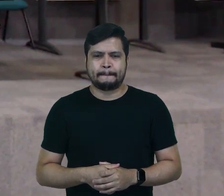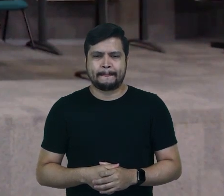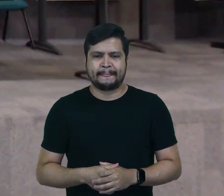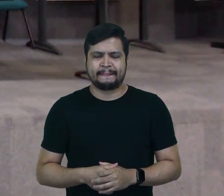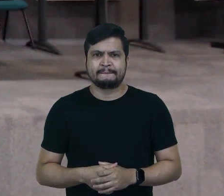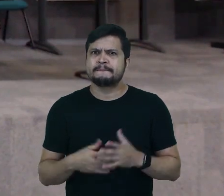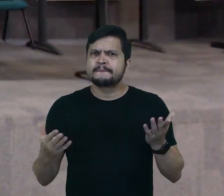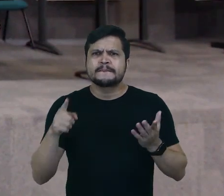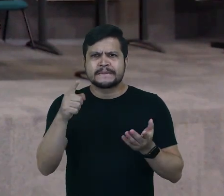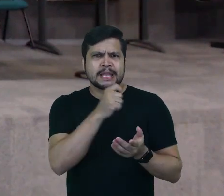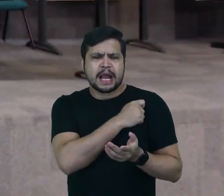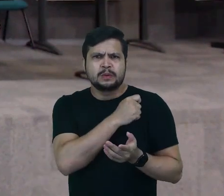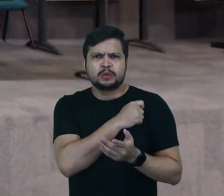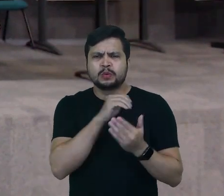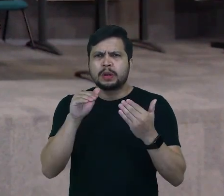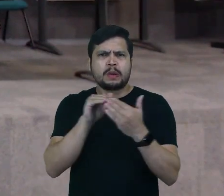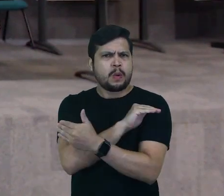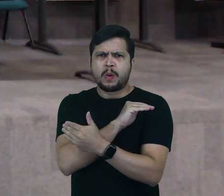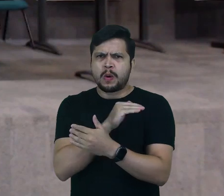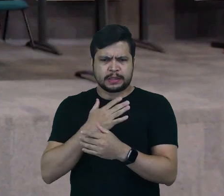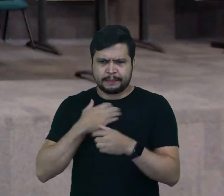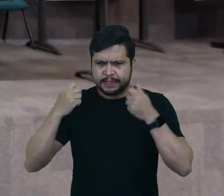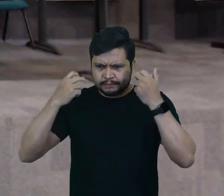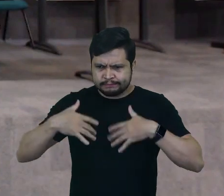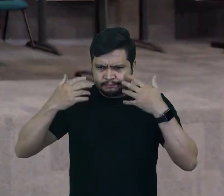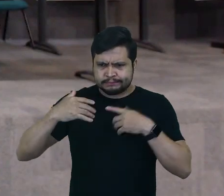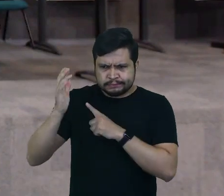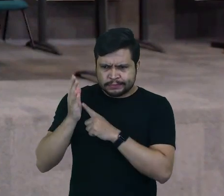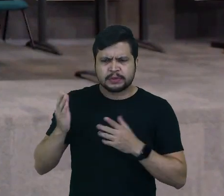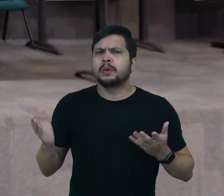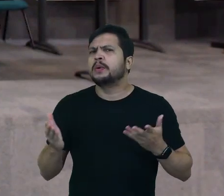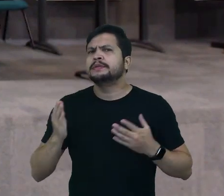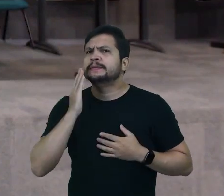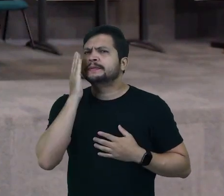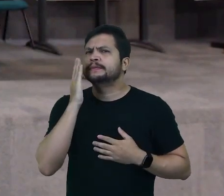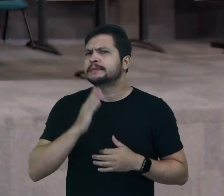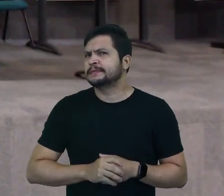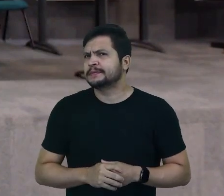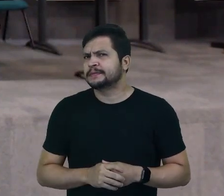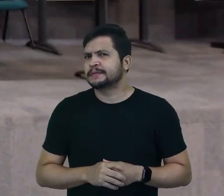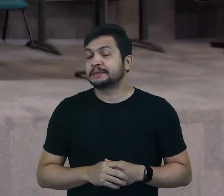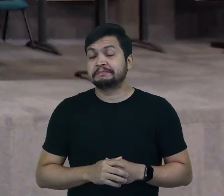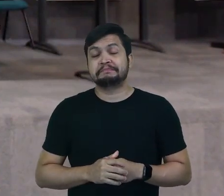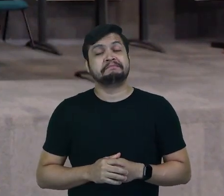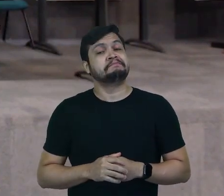Mais alguém? Não tem nenhum aluno que discorda de nada do que eu falei.